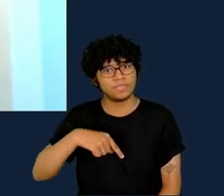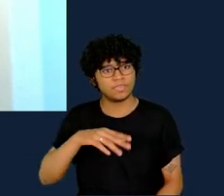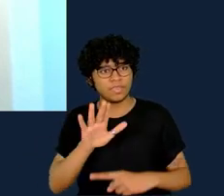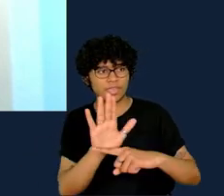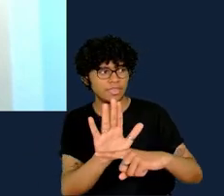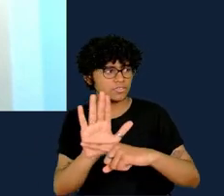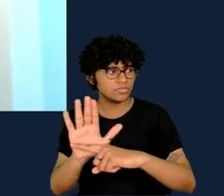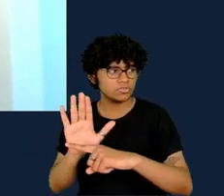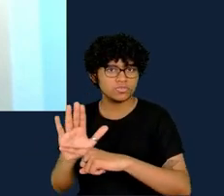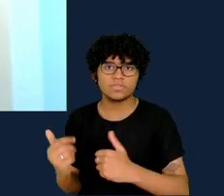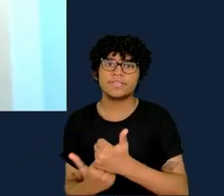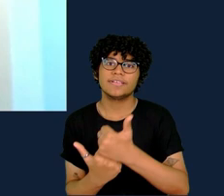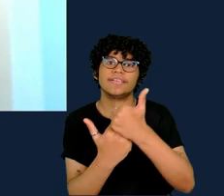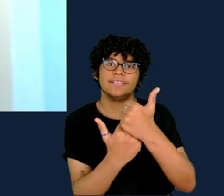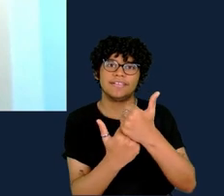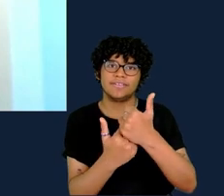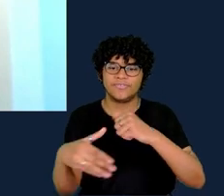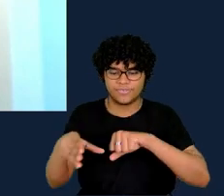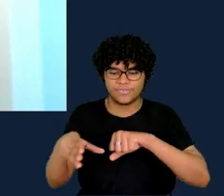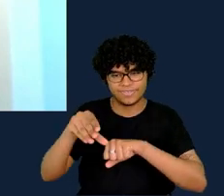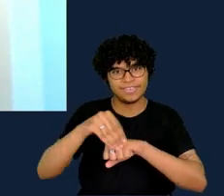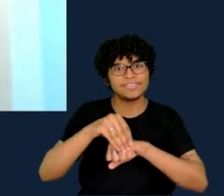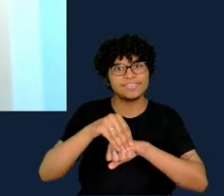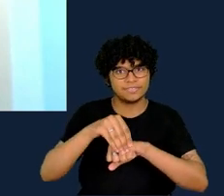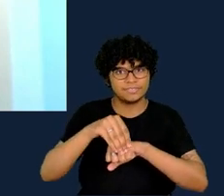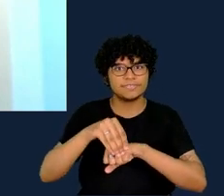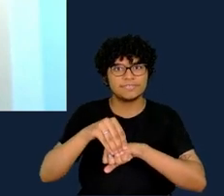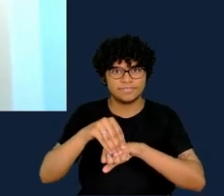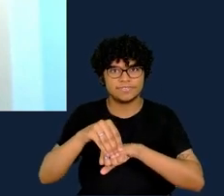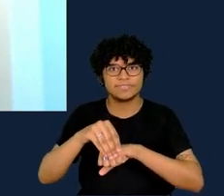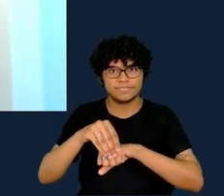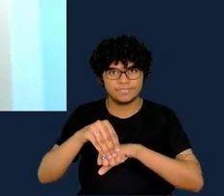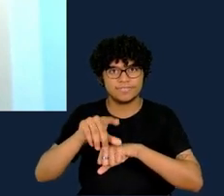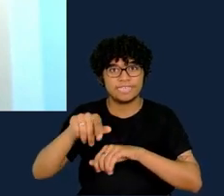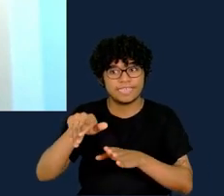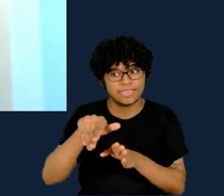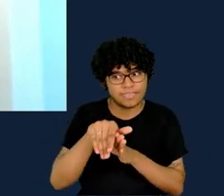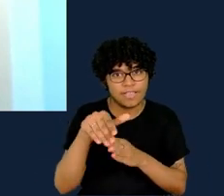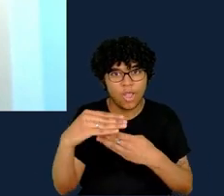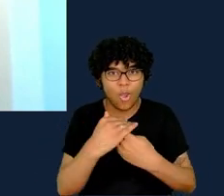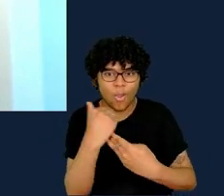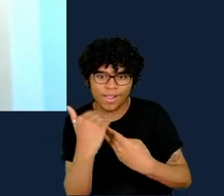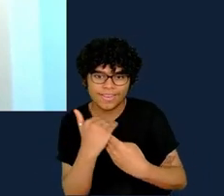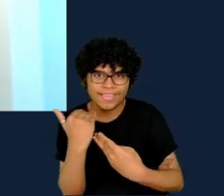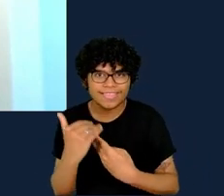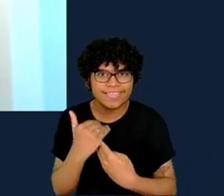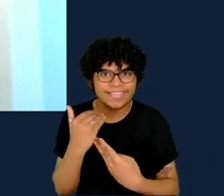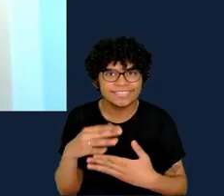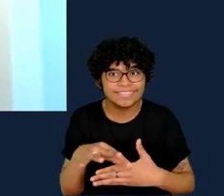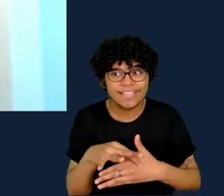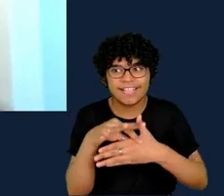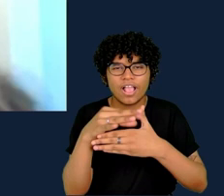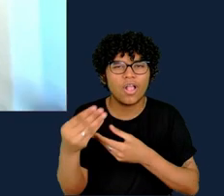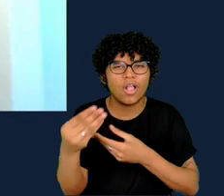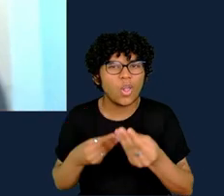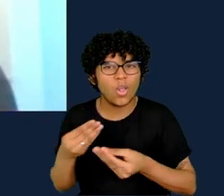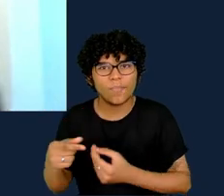nosso conhecimento, e vocês vêm com uma orientação, o que, que a gente pode fazer, né,